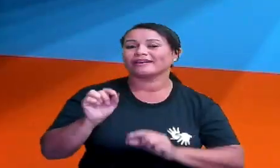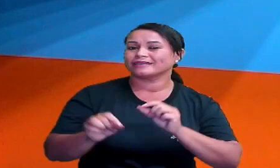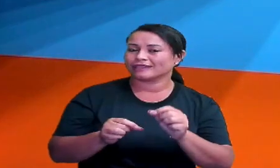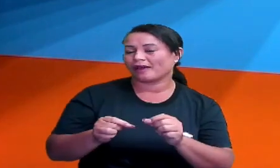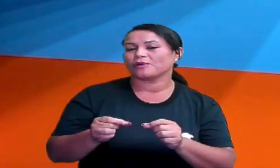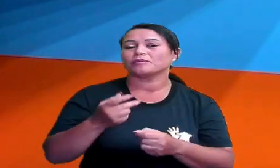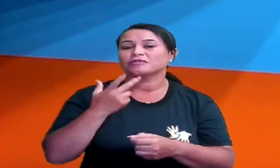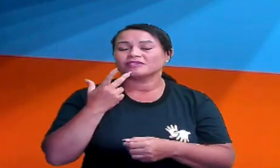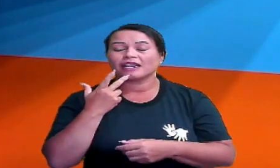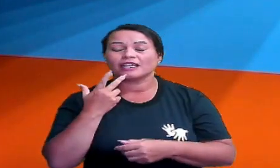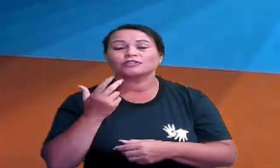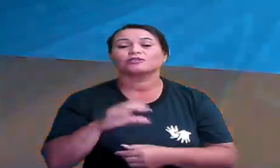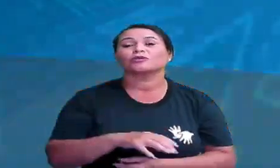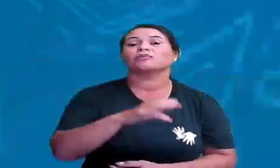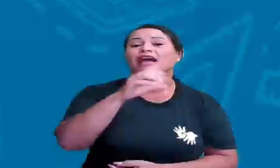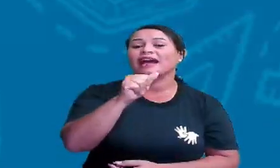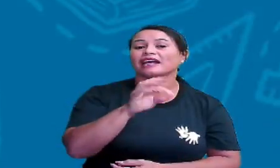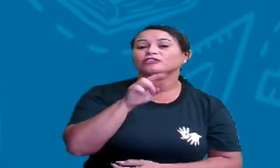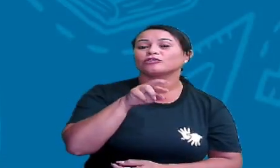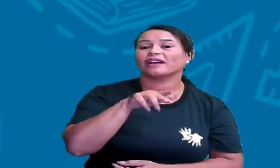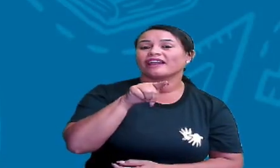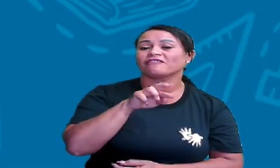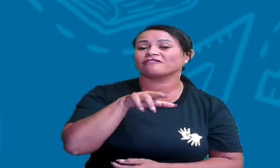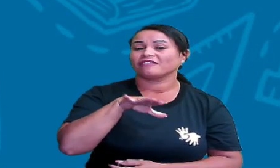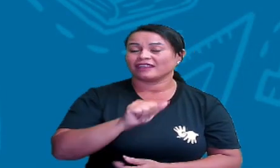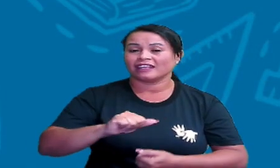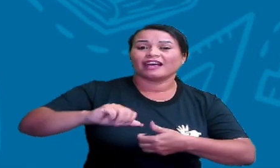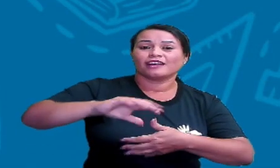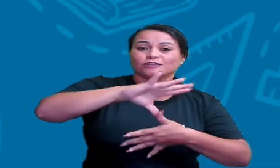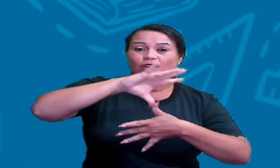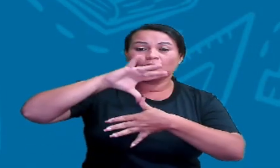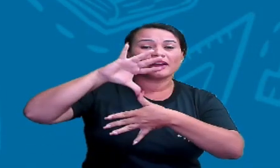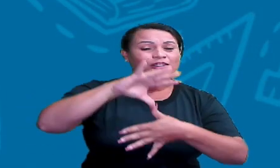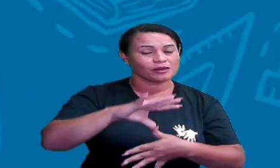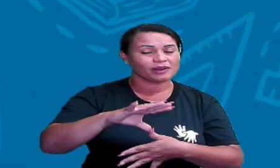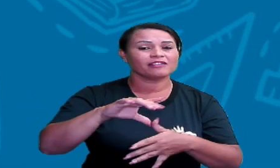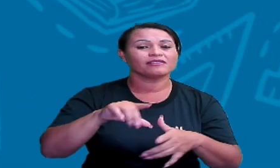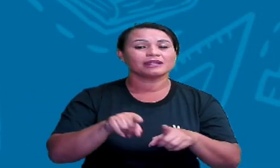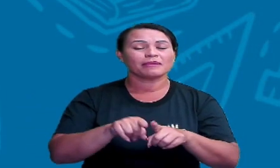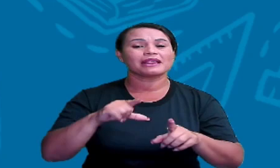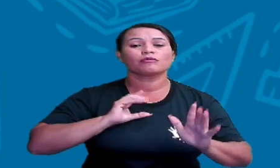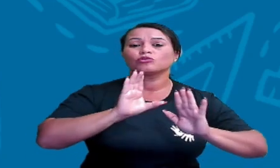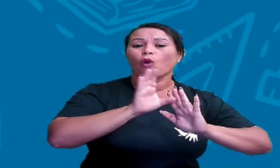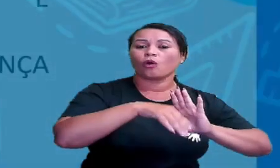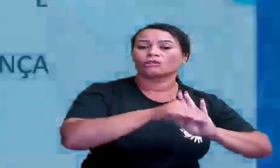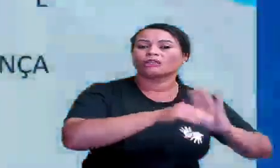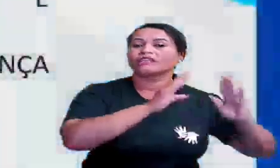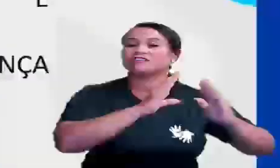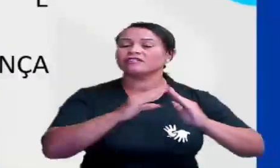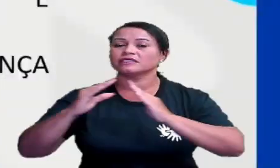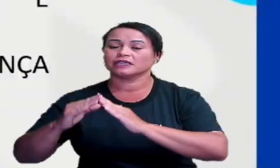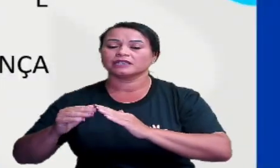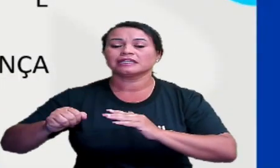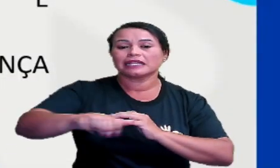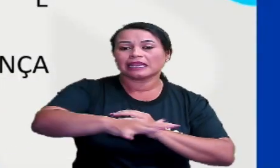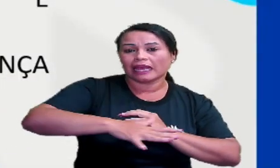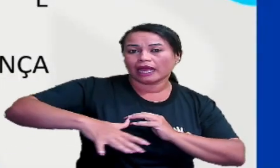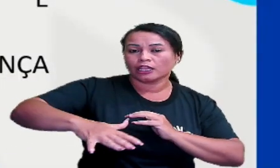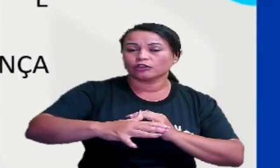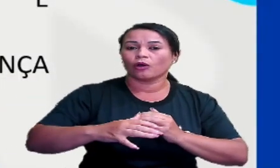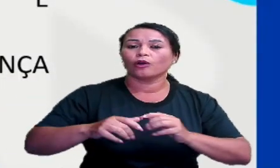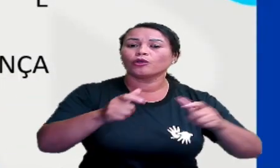é linguagem cartográfica e o tema da aula, conceito de vizinhança, território e